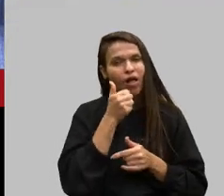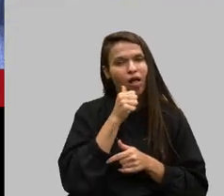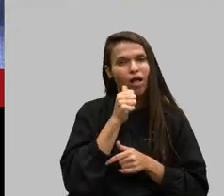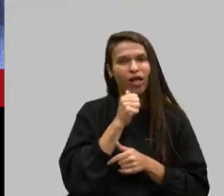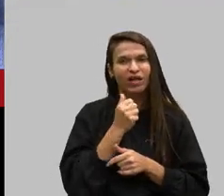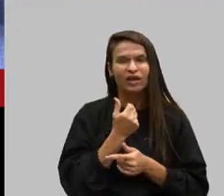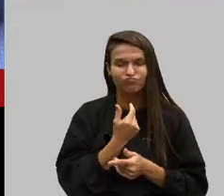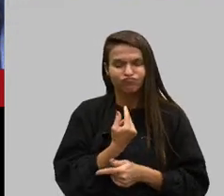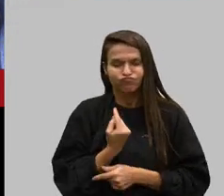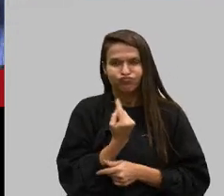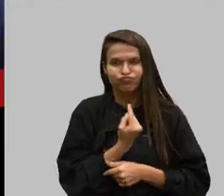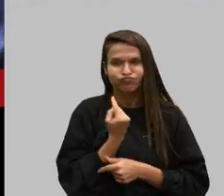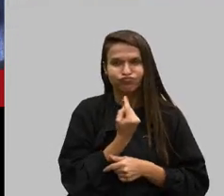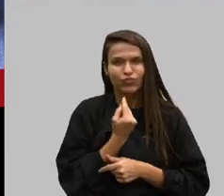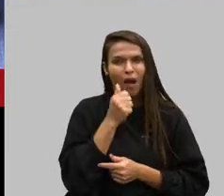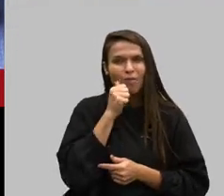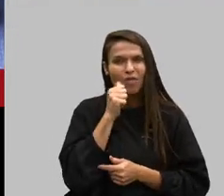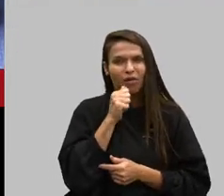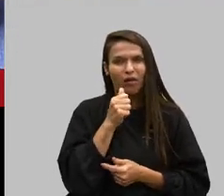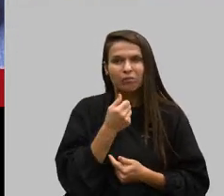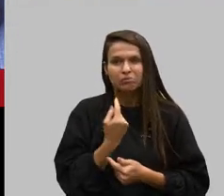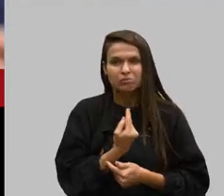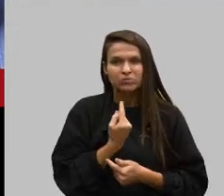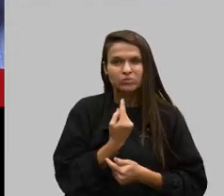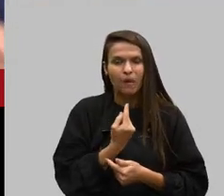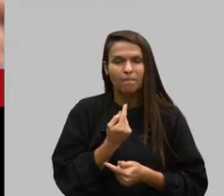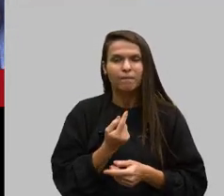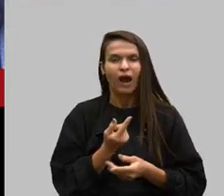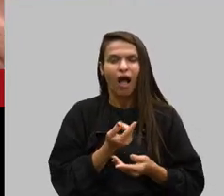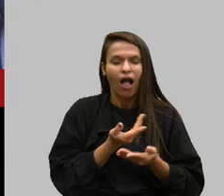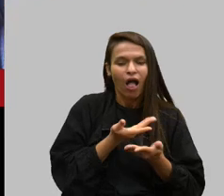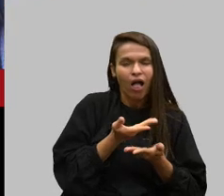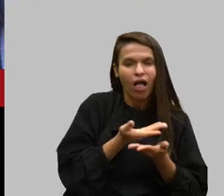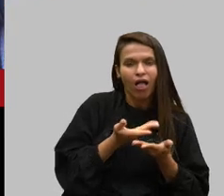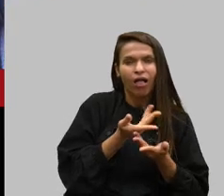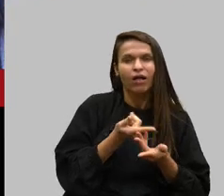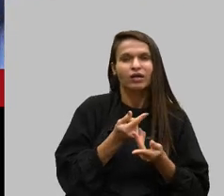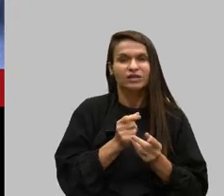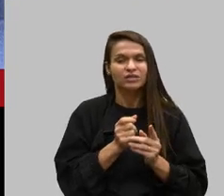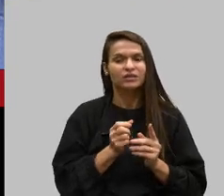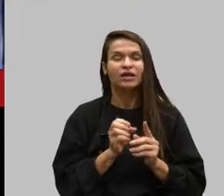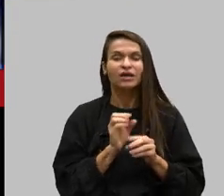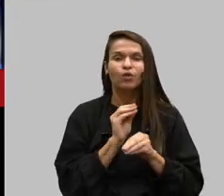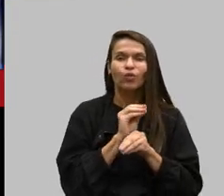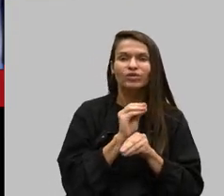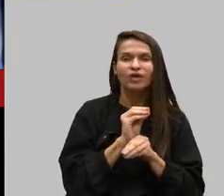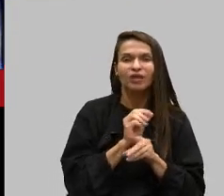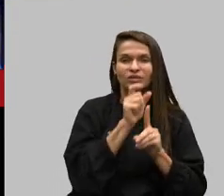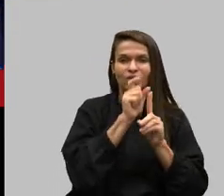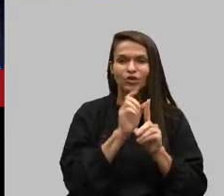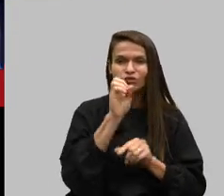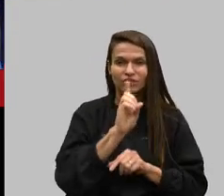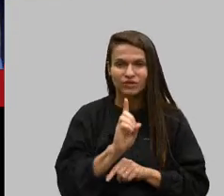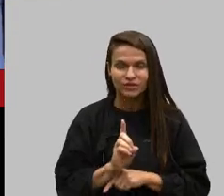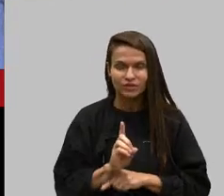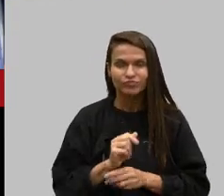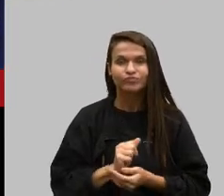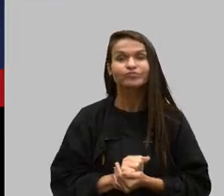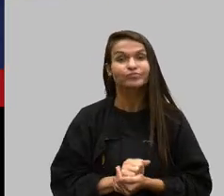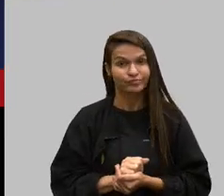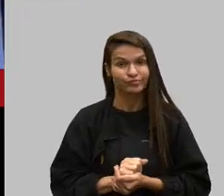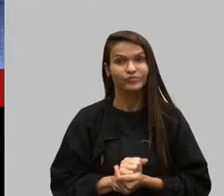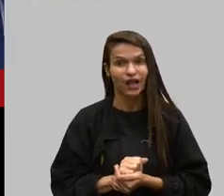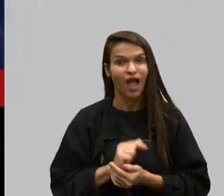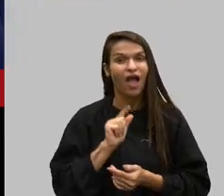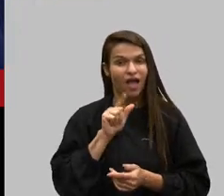sozinha a mulher que tem que se virar para tratar e criar essa pessoa com deficiência e doen zado Esse é um